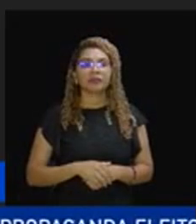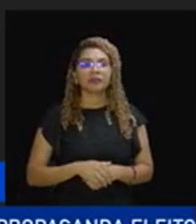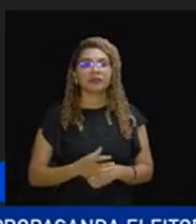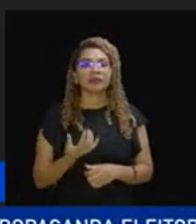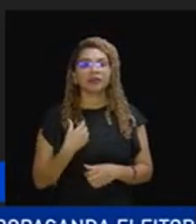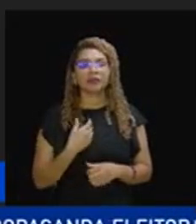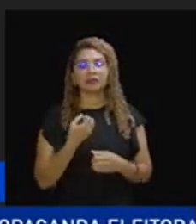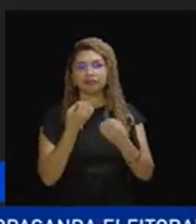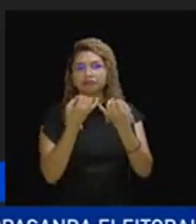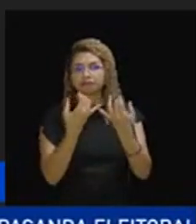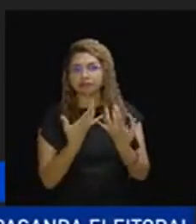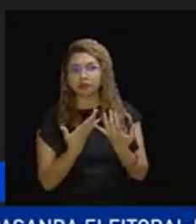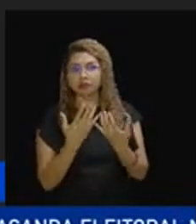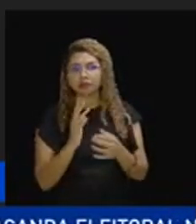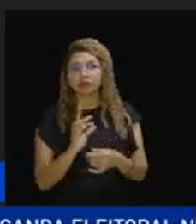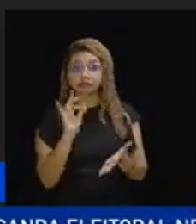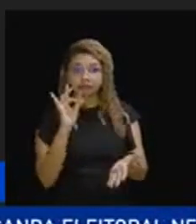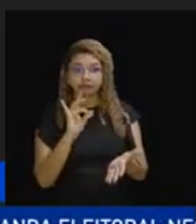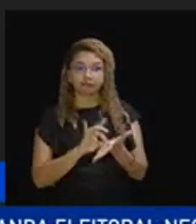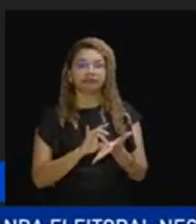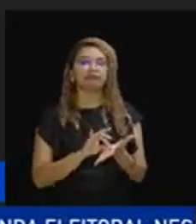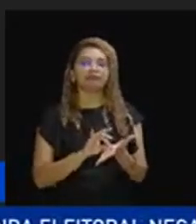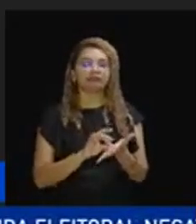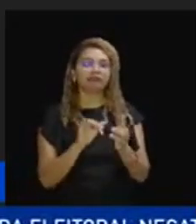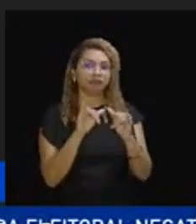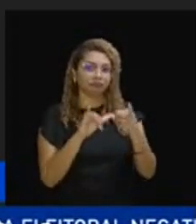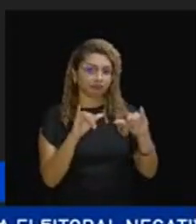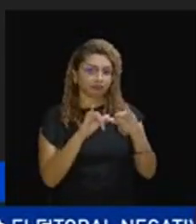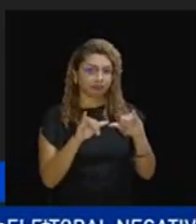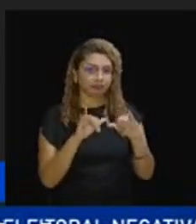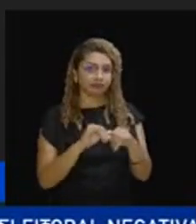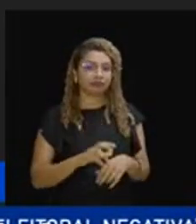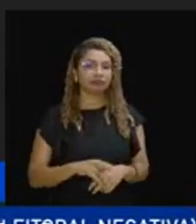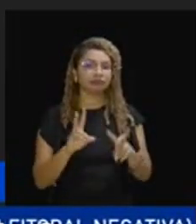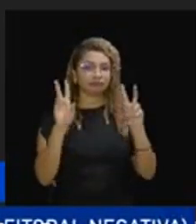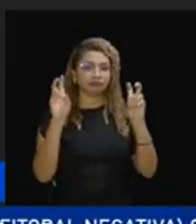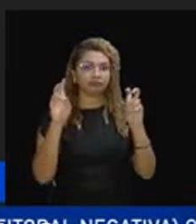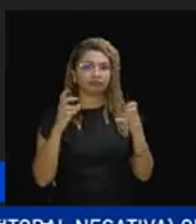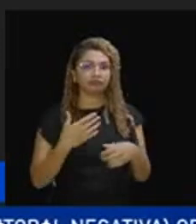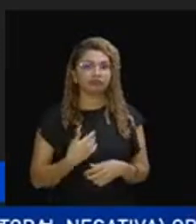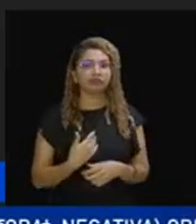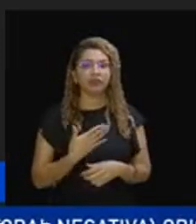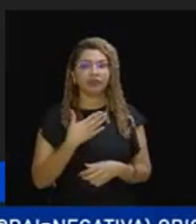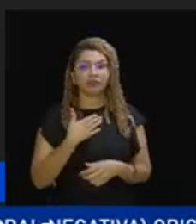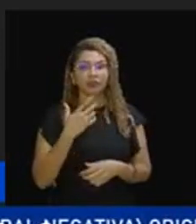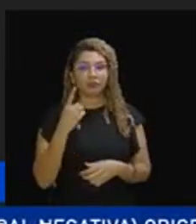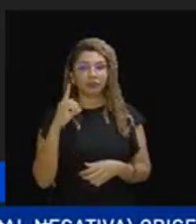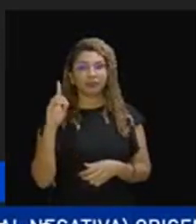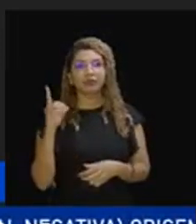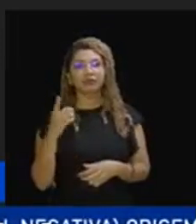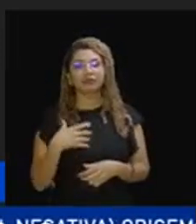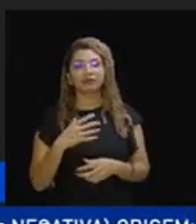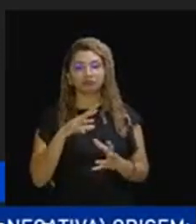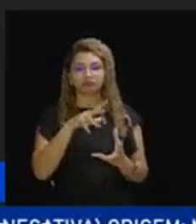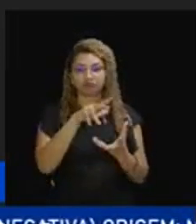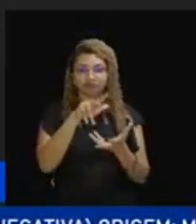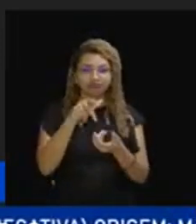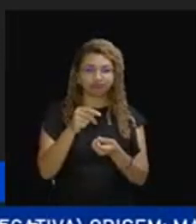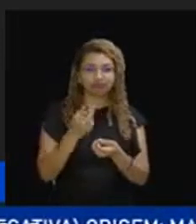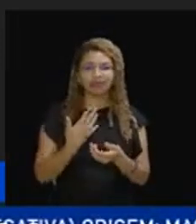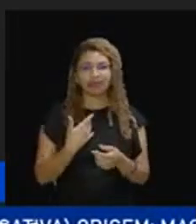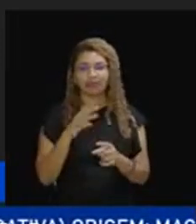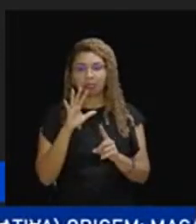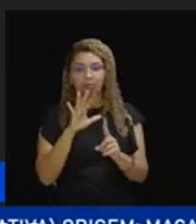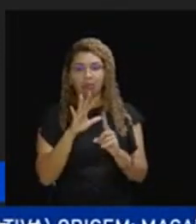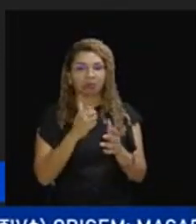que ele realmente coloca na sua propaganda. Abro aspas. Meu Deus, esse mundo está perdido. Polícia Federal